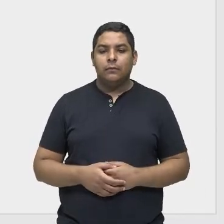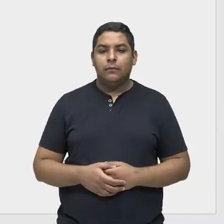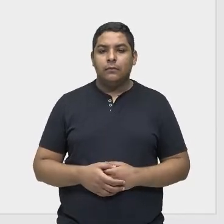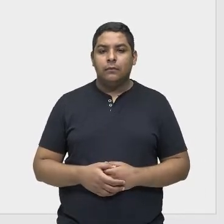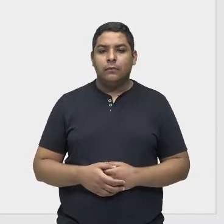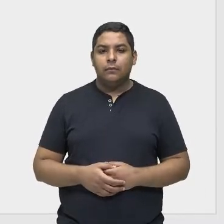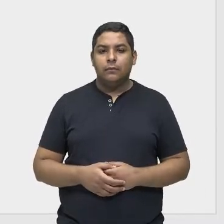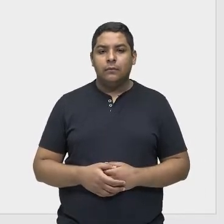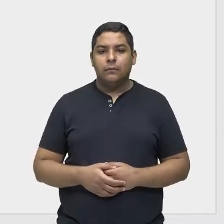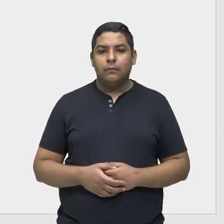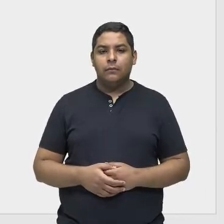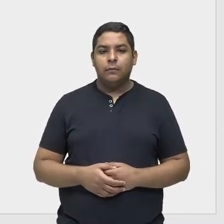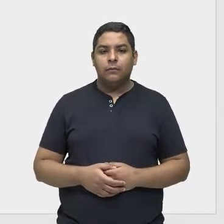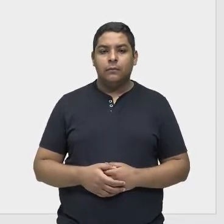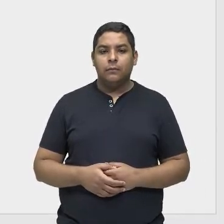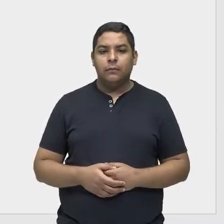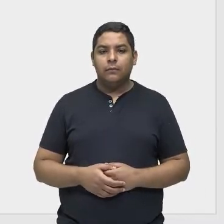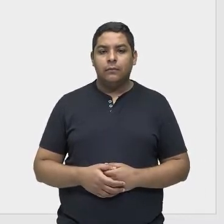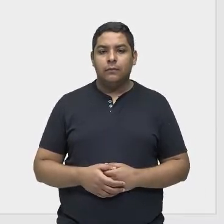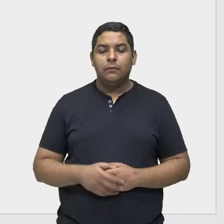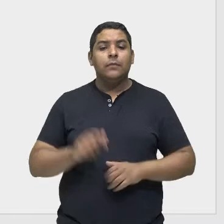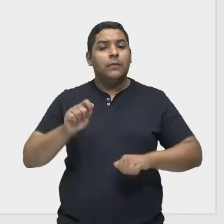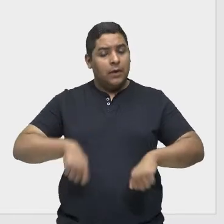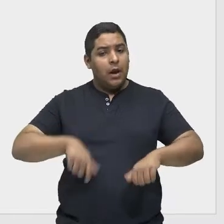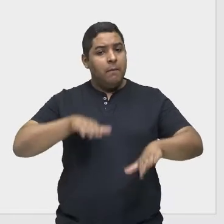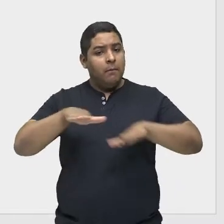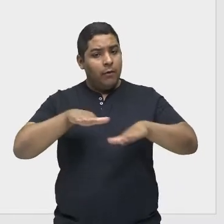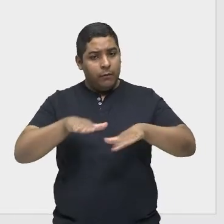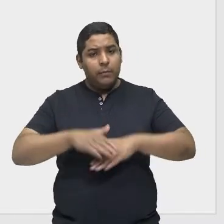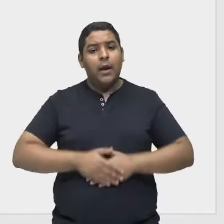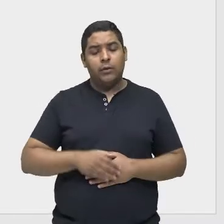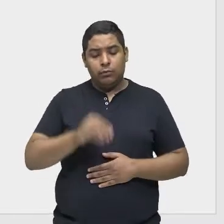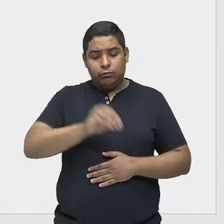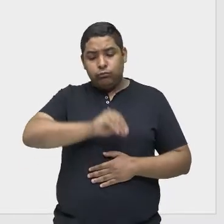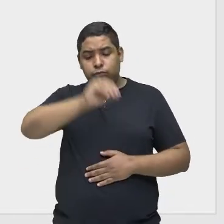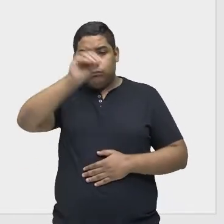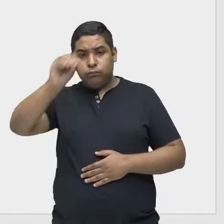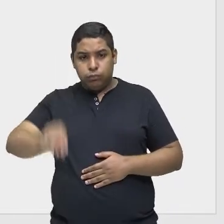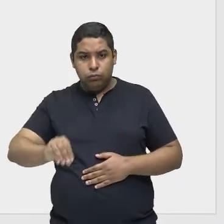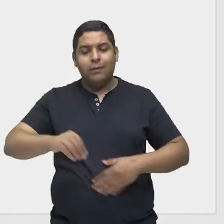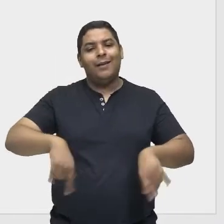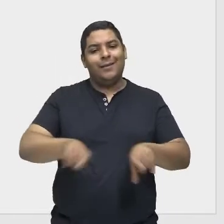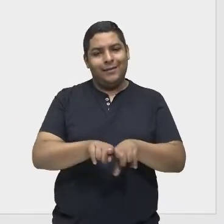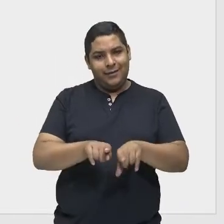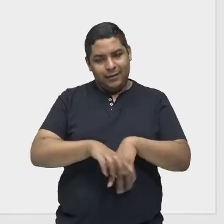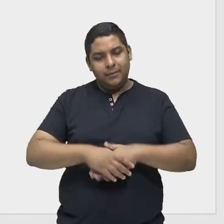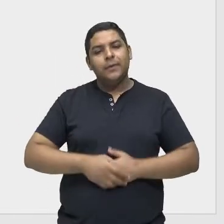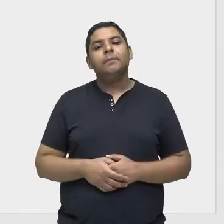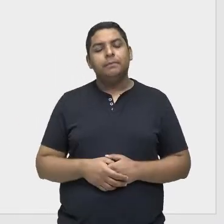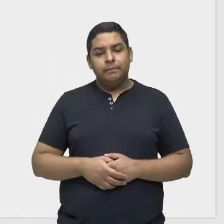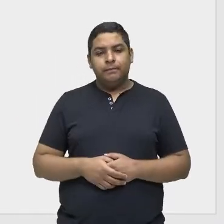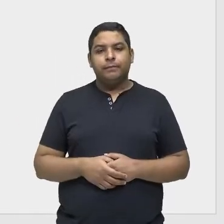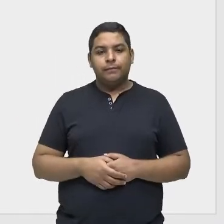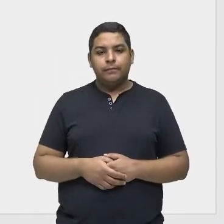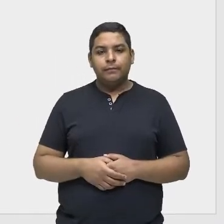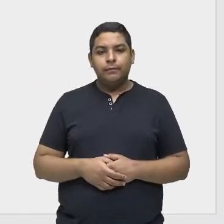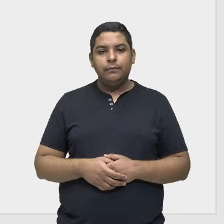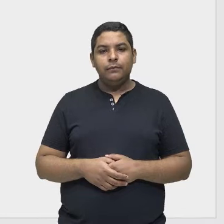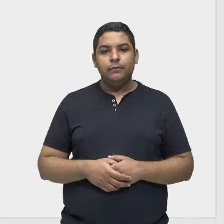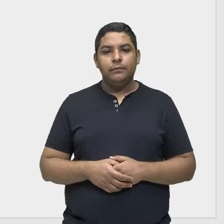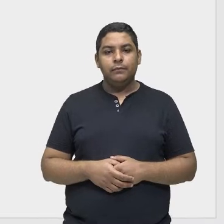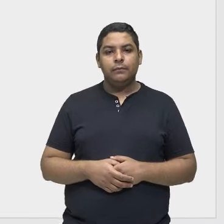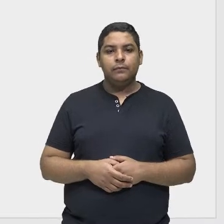torre. O cavalo sempre vai fazer a movimentação em forma de L. Então observem aqui, ó, se eu quiser